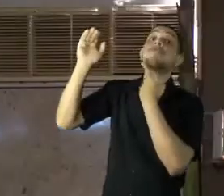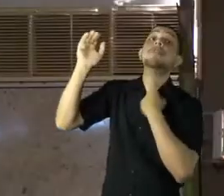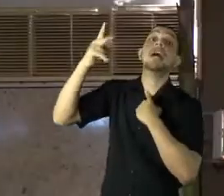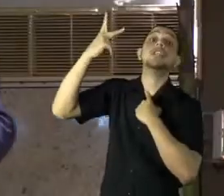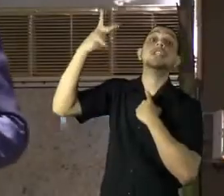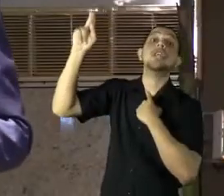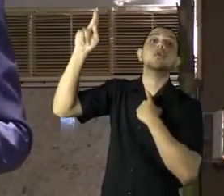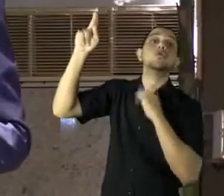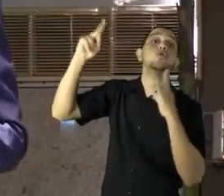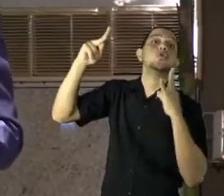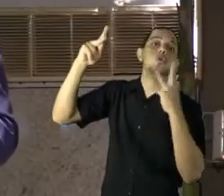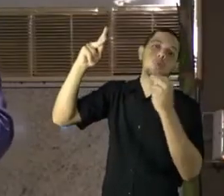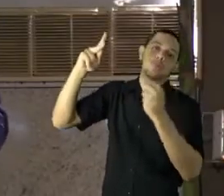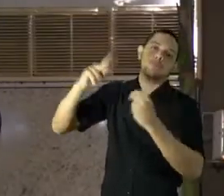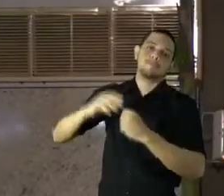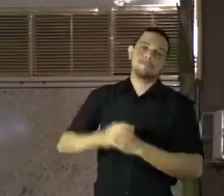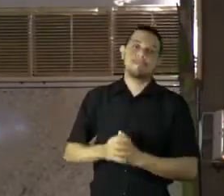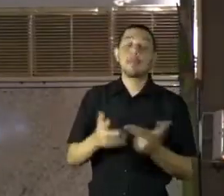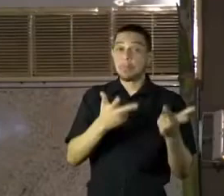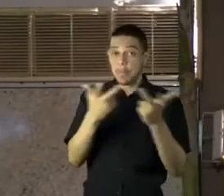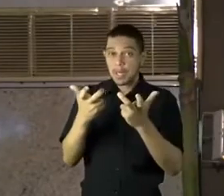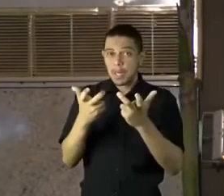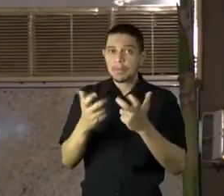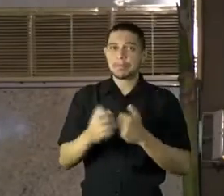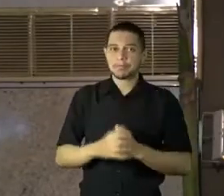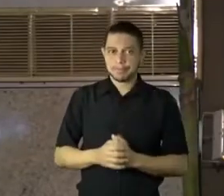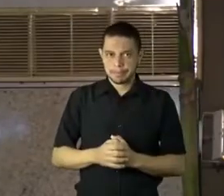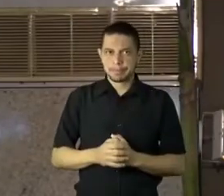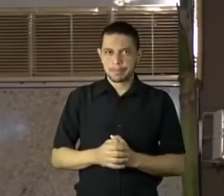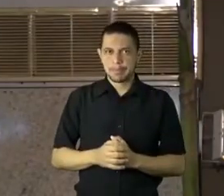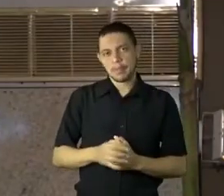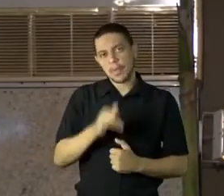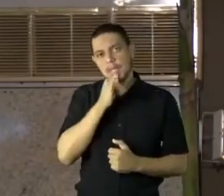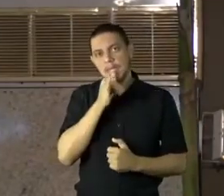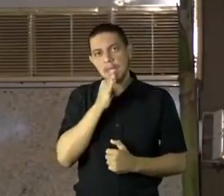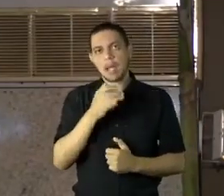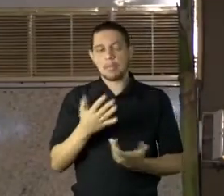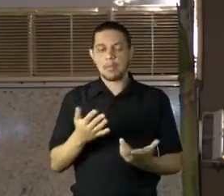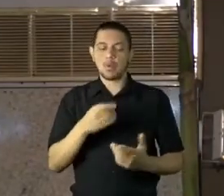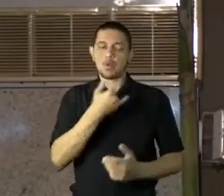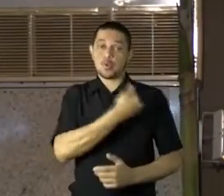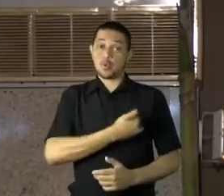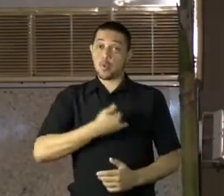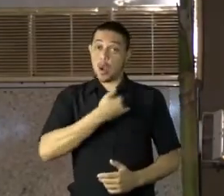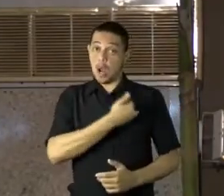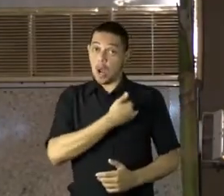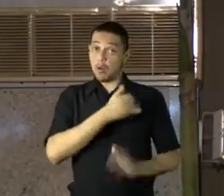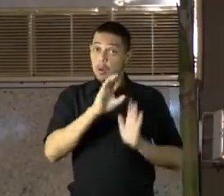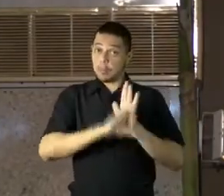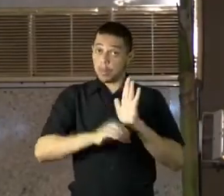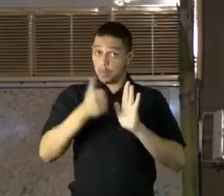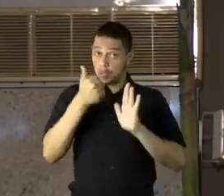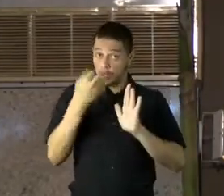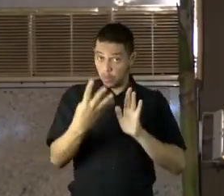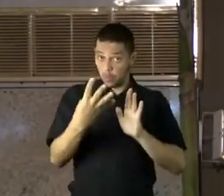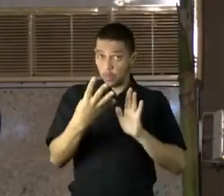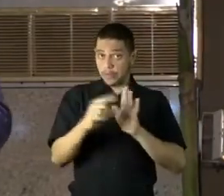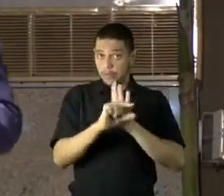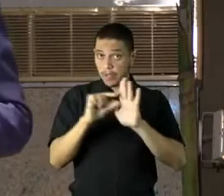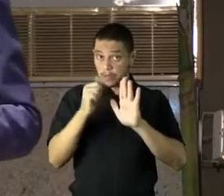escuta o que ele disse Por exemplo em João para registrado em João Capítulo 14 Versículo